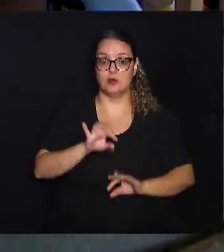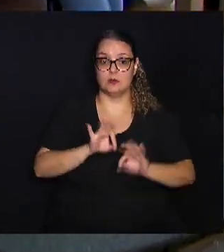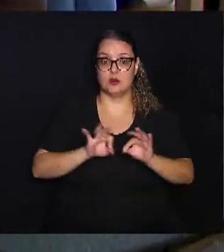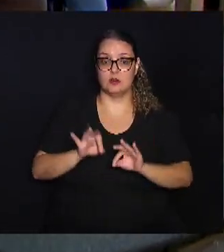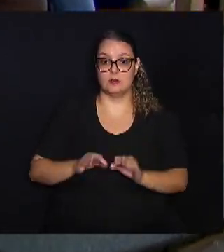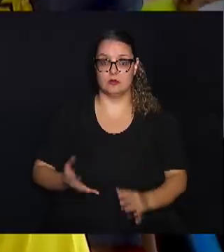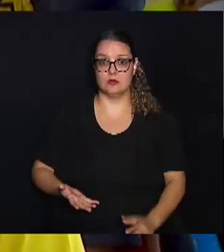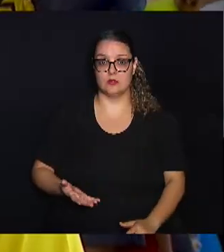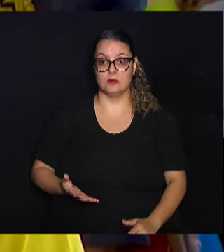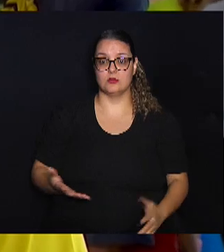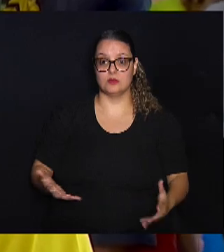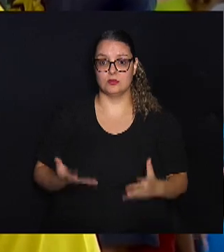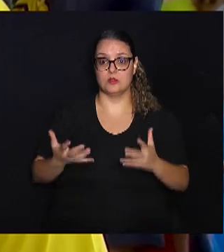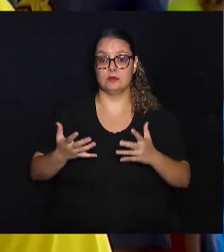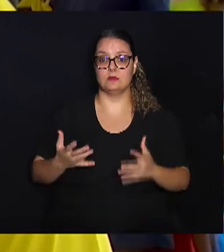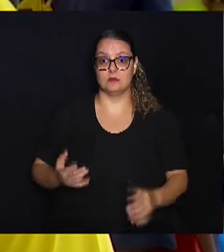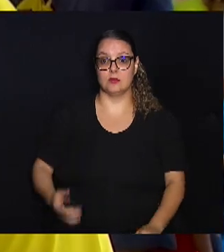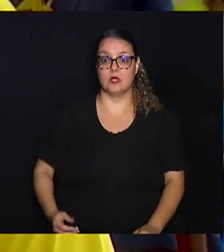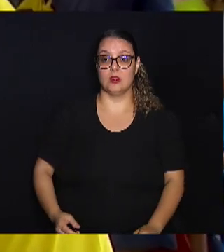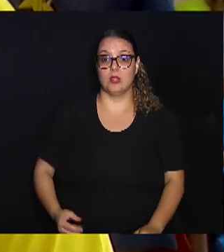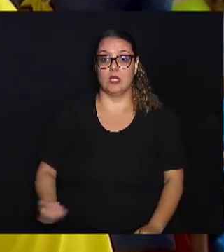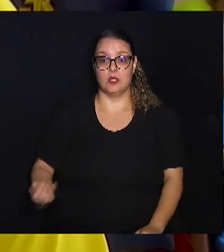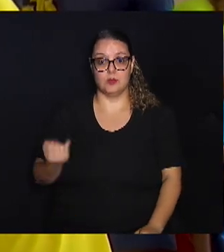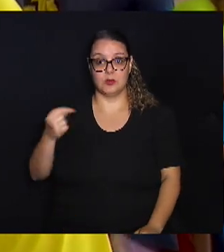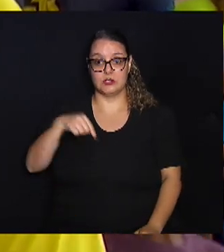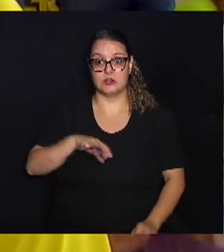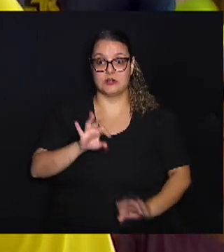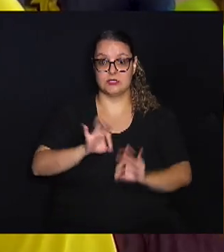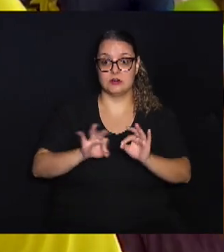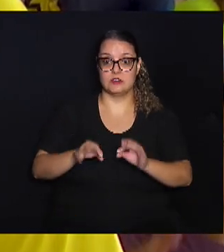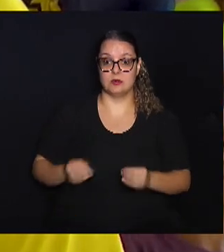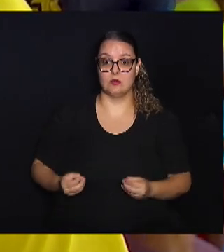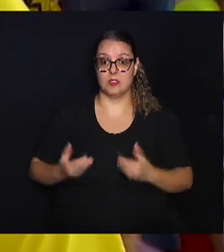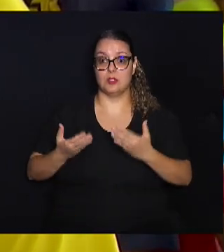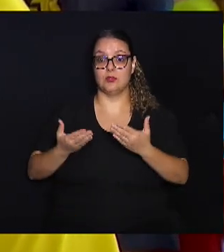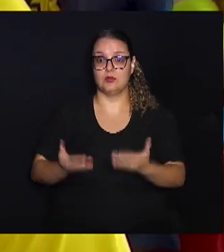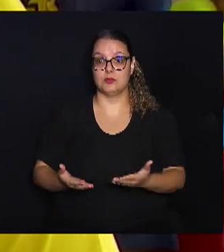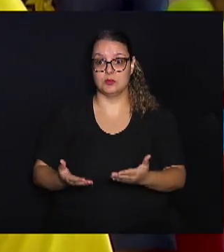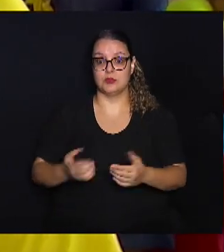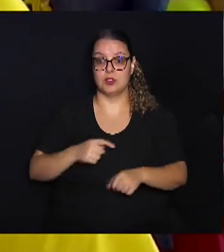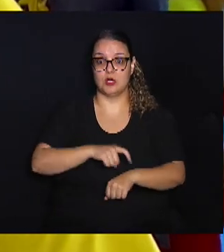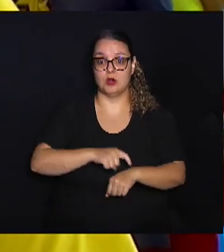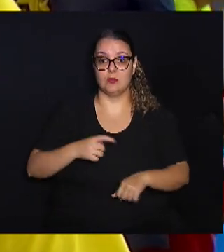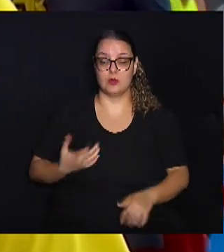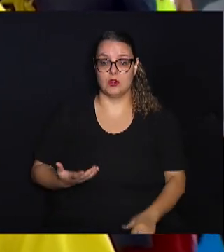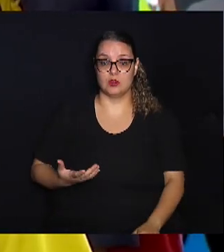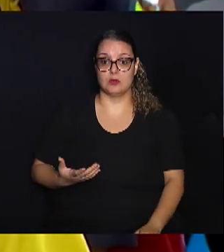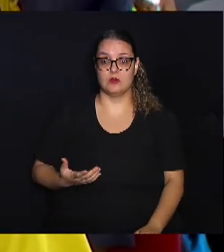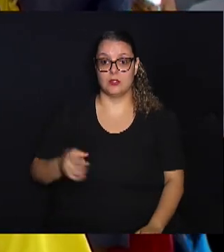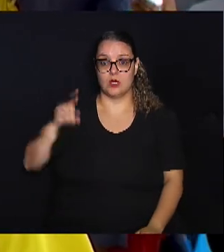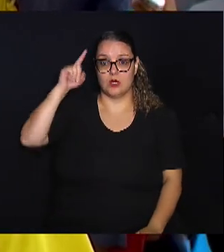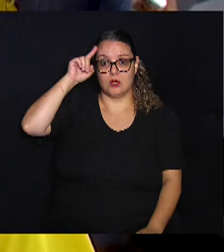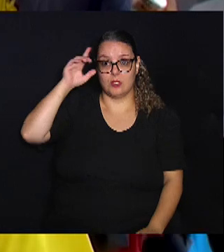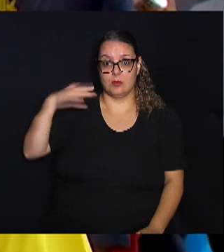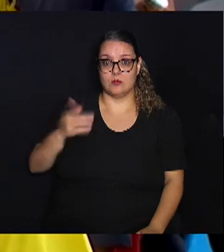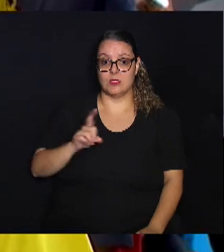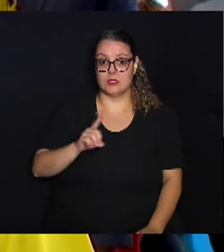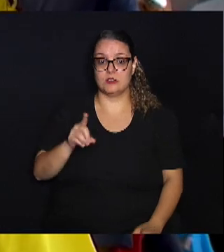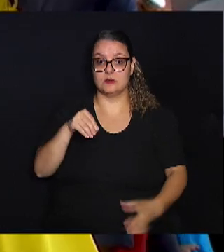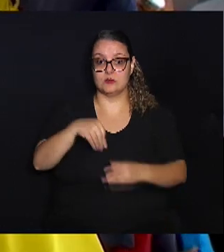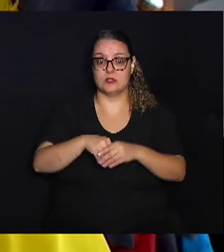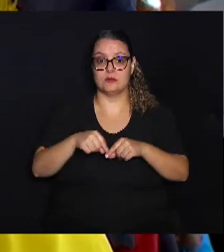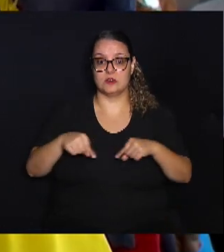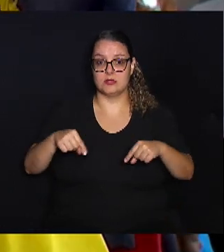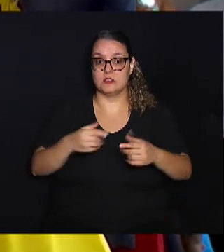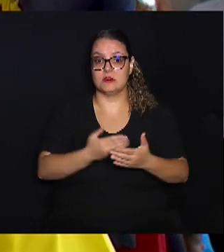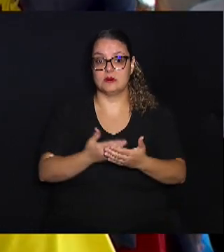e muito. A importância desse projeto, ele vem para colocar situações que rotineiramente a gente não coloca na sala de aula,